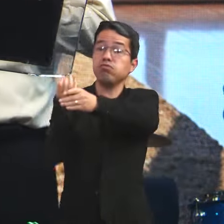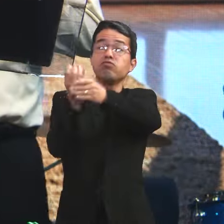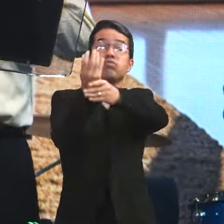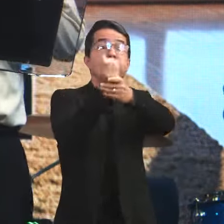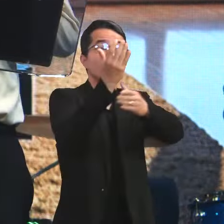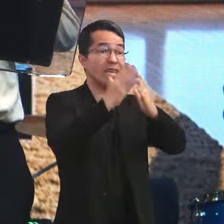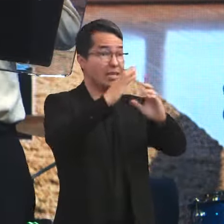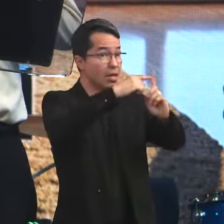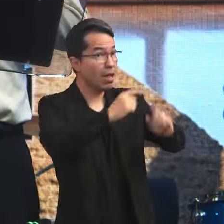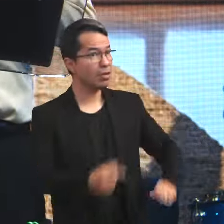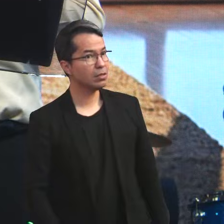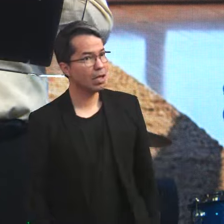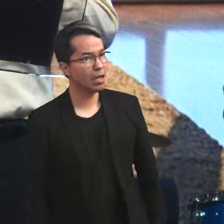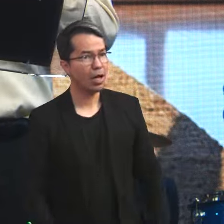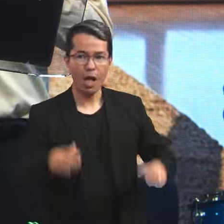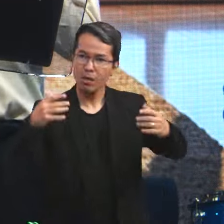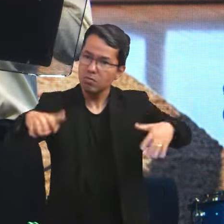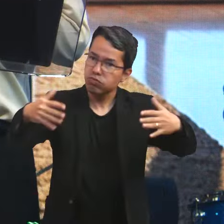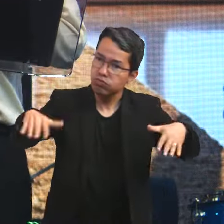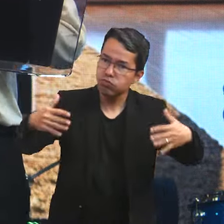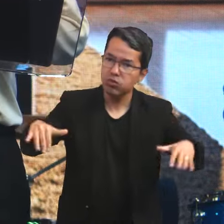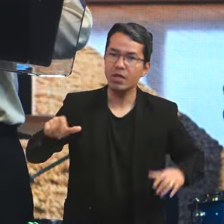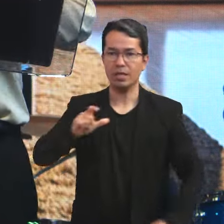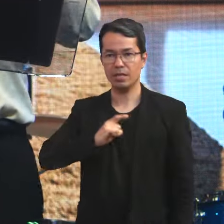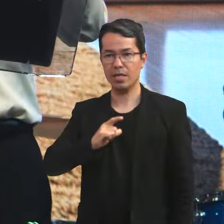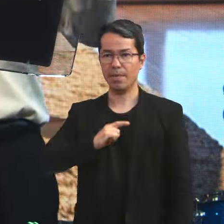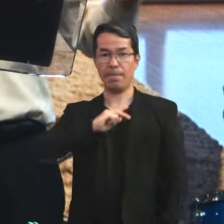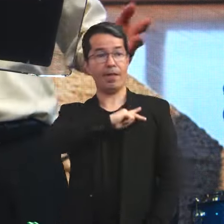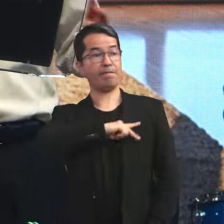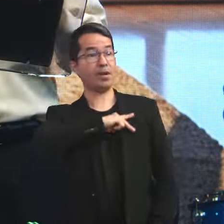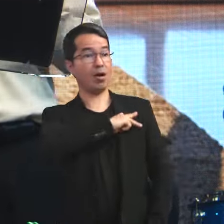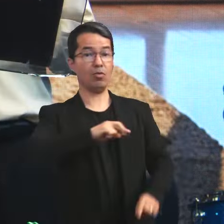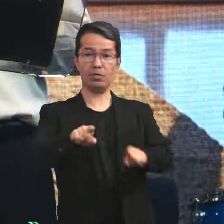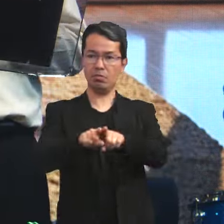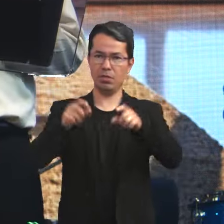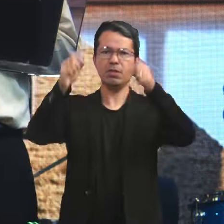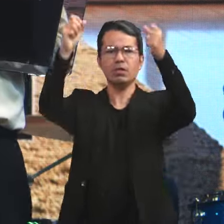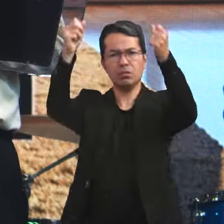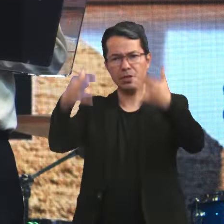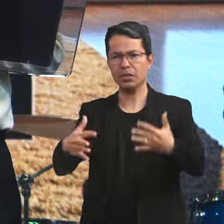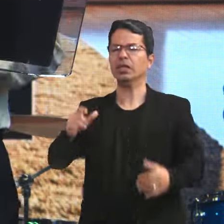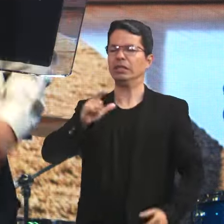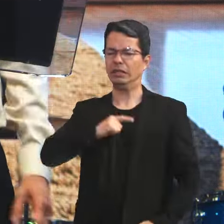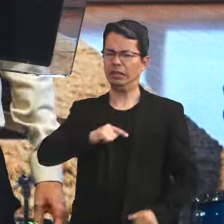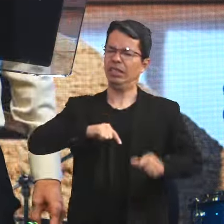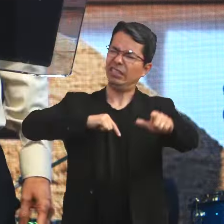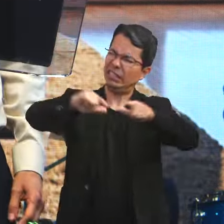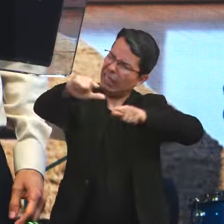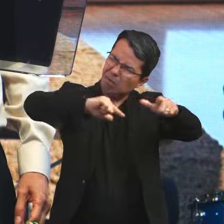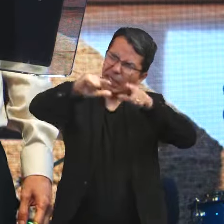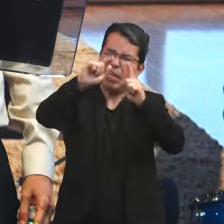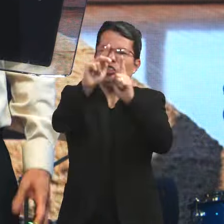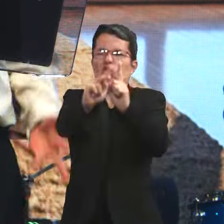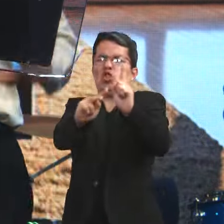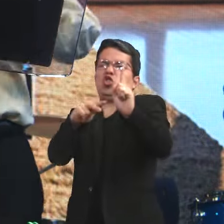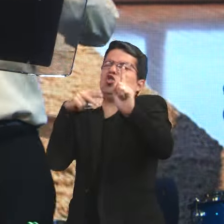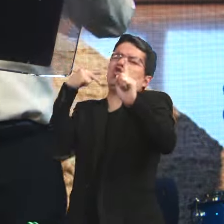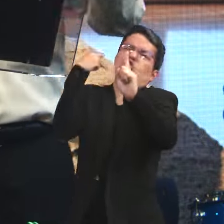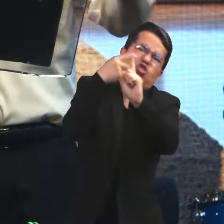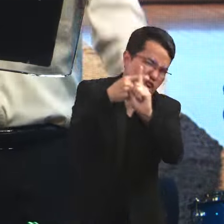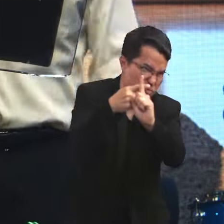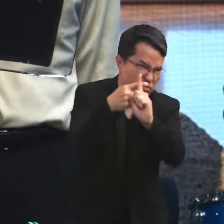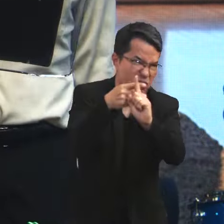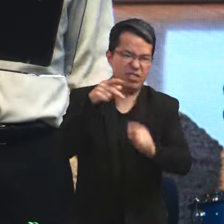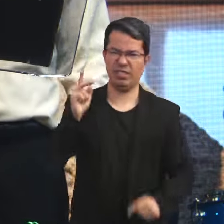menciona em suas cartas ele Menon ele diz que hav trabado mais que todos ele diz que havia trabalhado mais do que todos